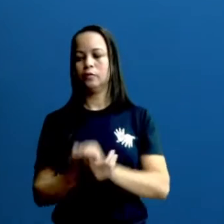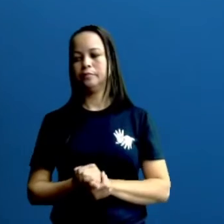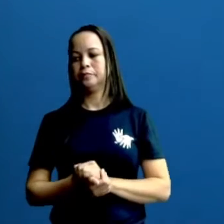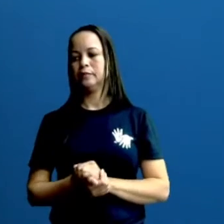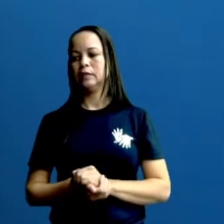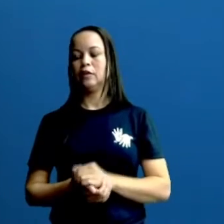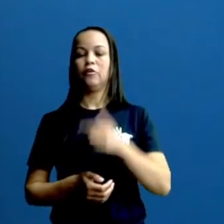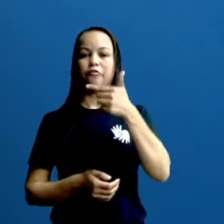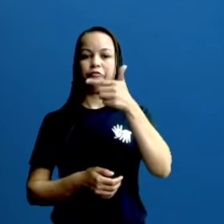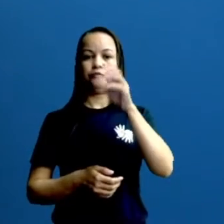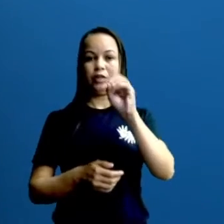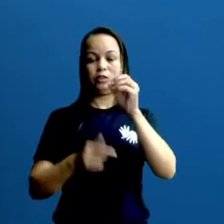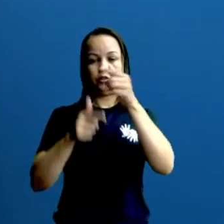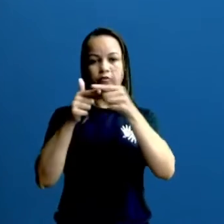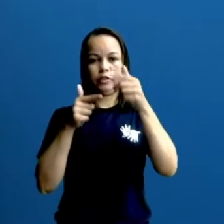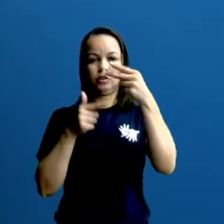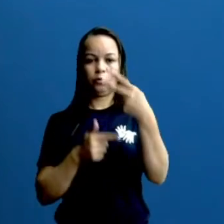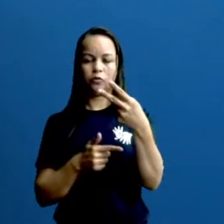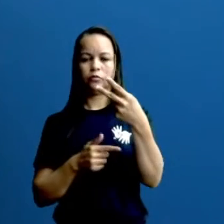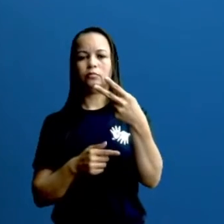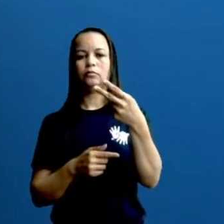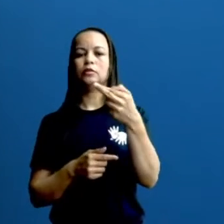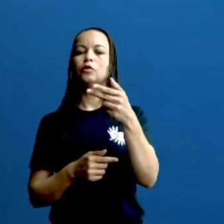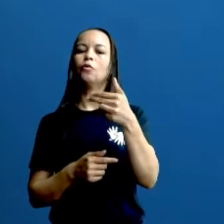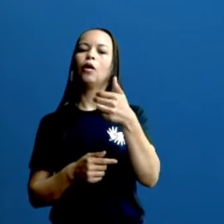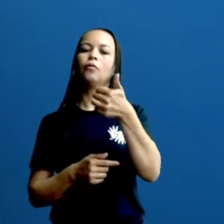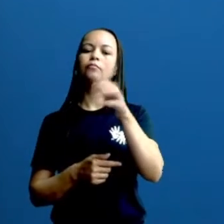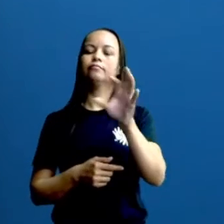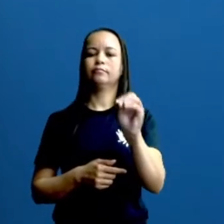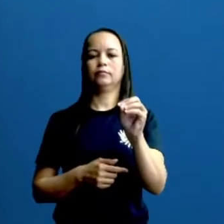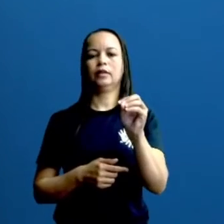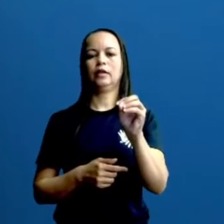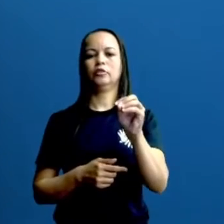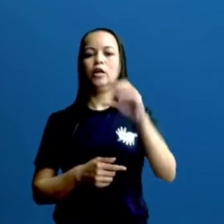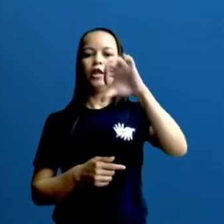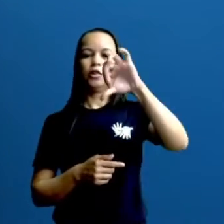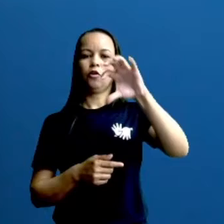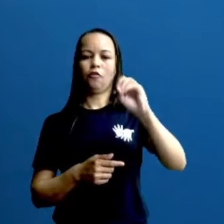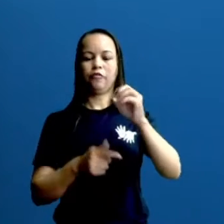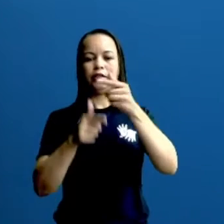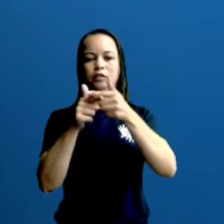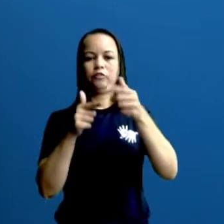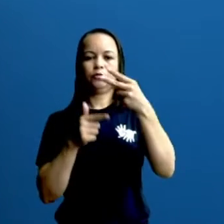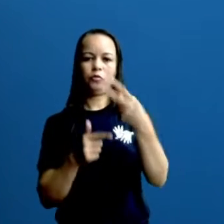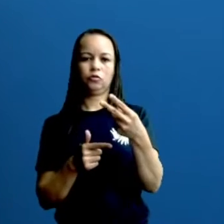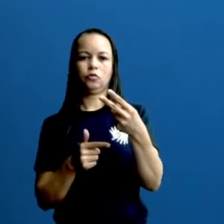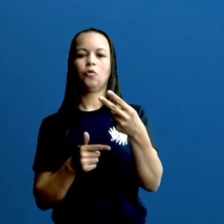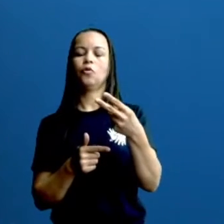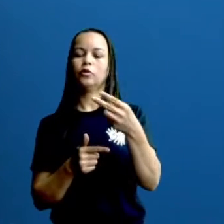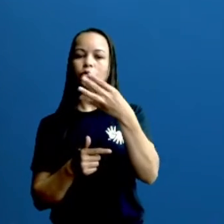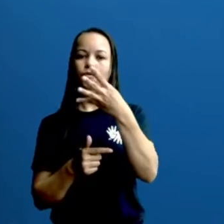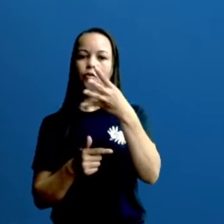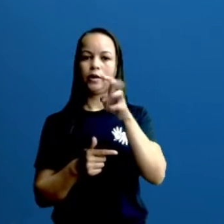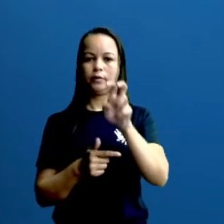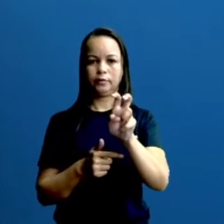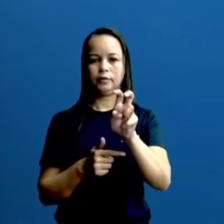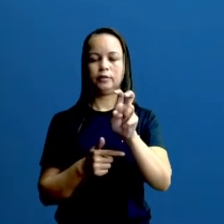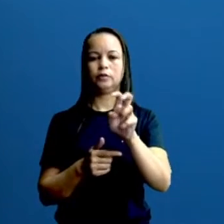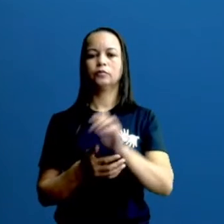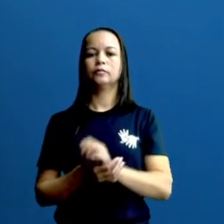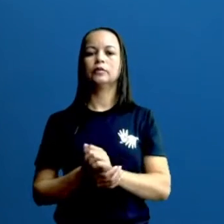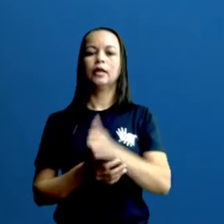ó, 20 dividido por 2 dá 10. 90 dividido por 2 dá